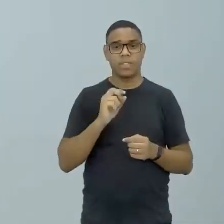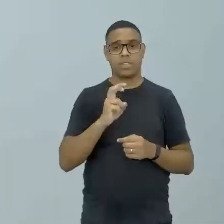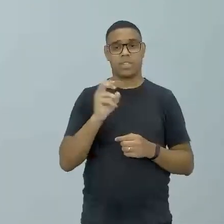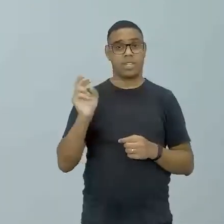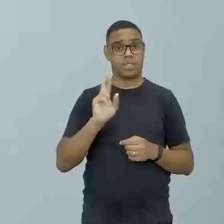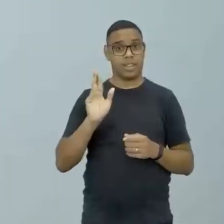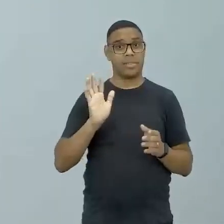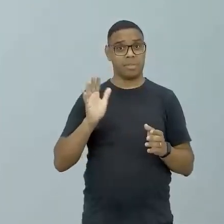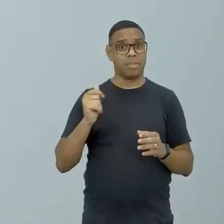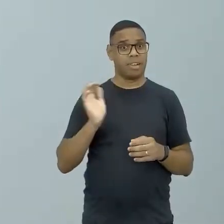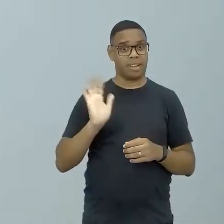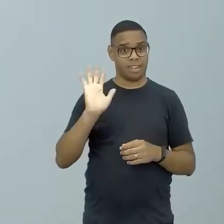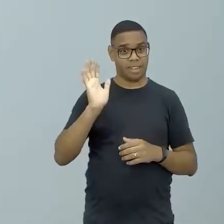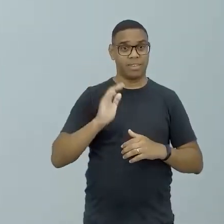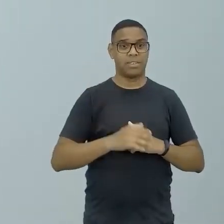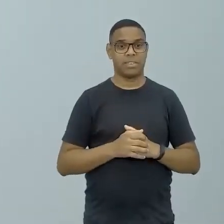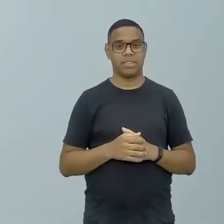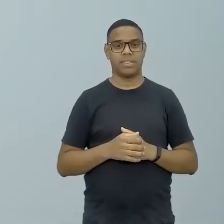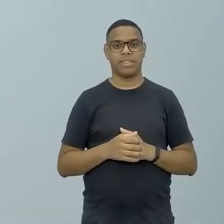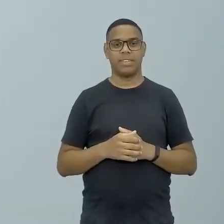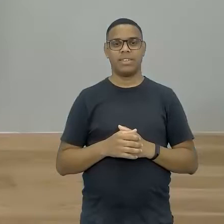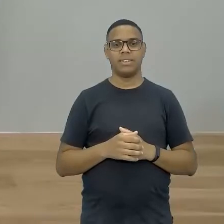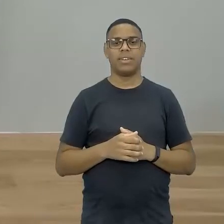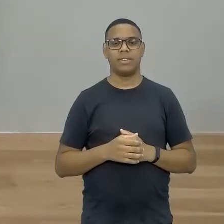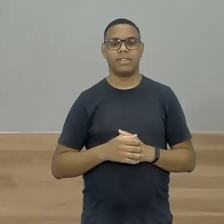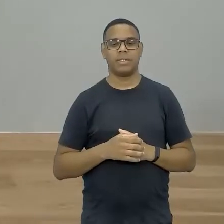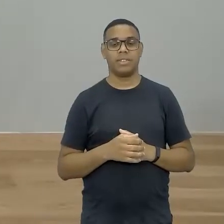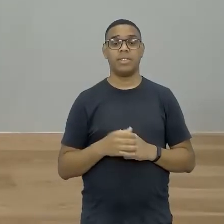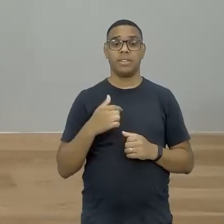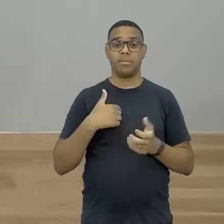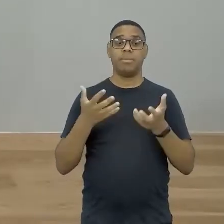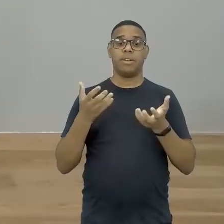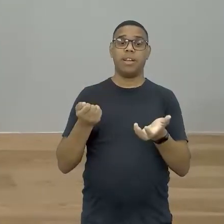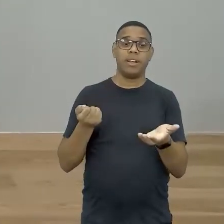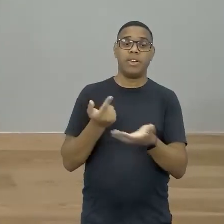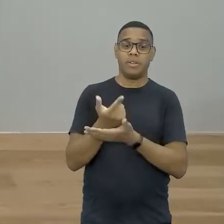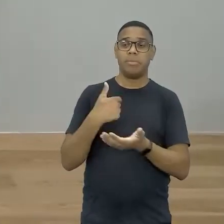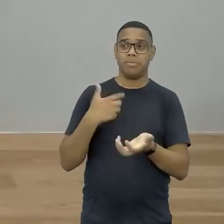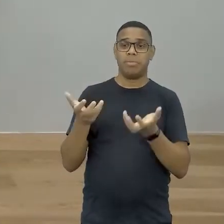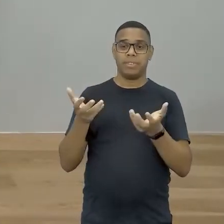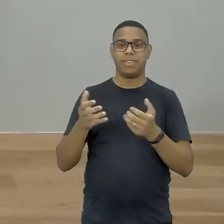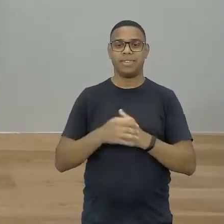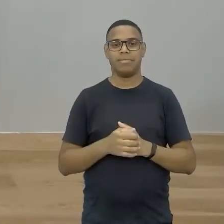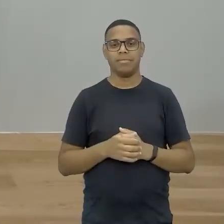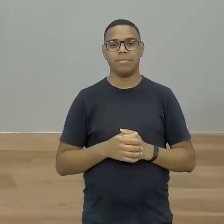R$500. É detalhe. Mas eu ia querer.